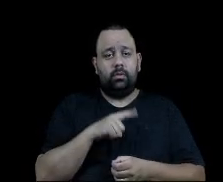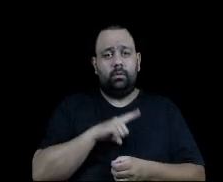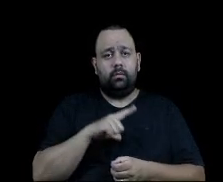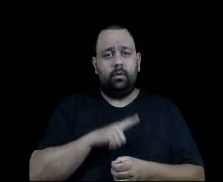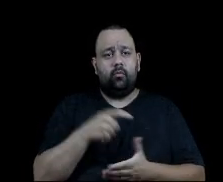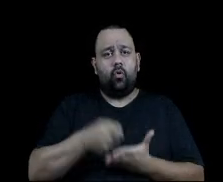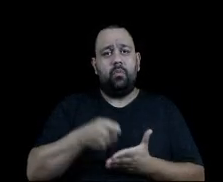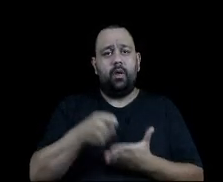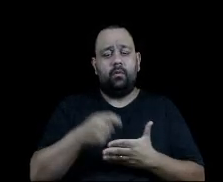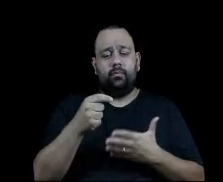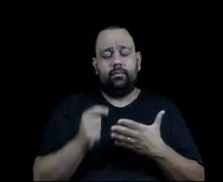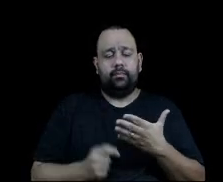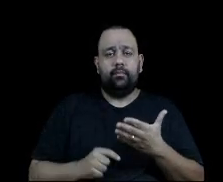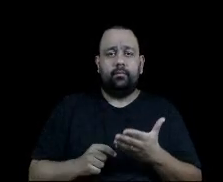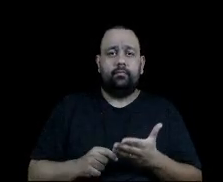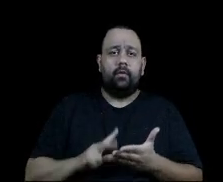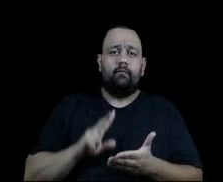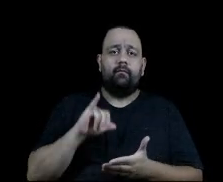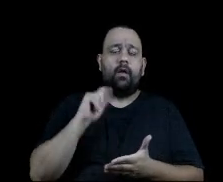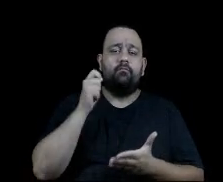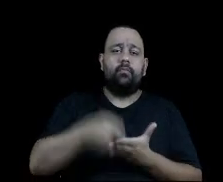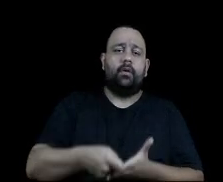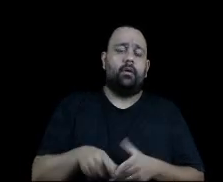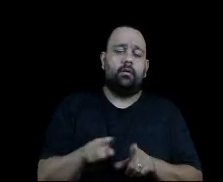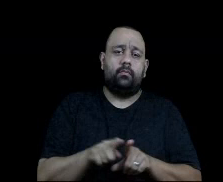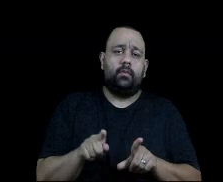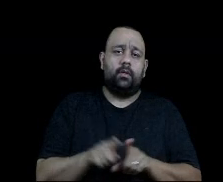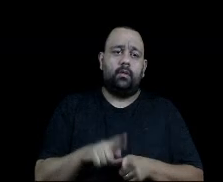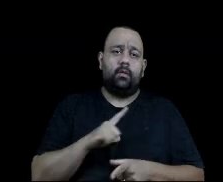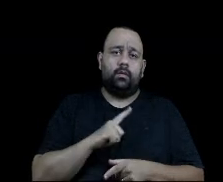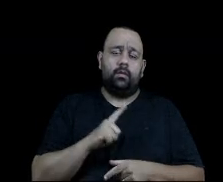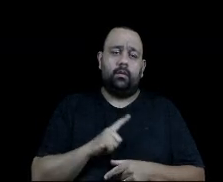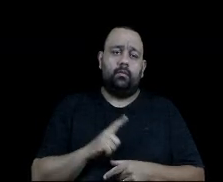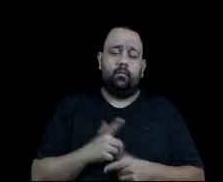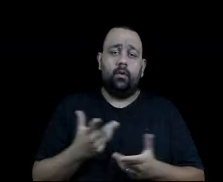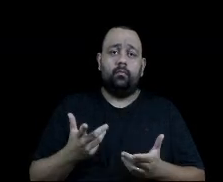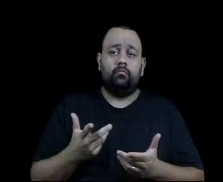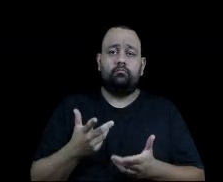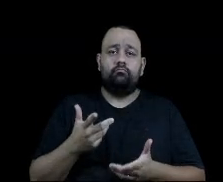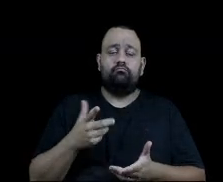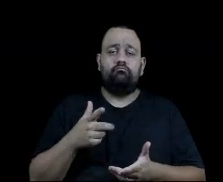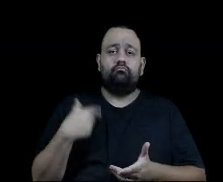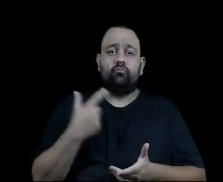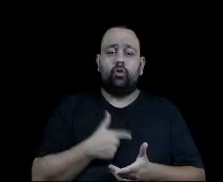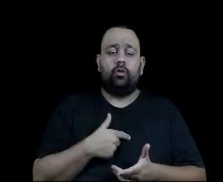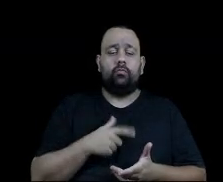recurso a gente tem muitas obrigações ainda a pagar e muitos